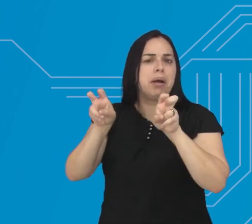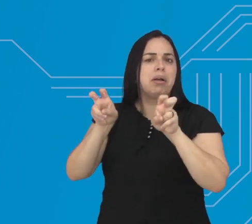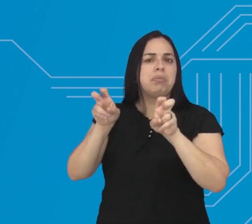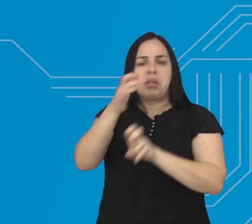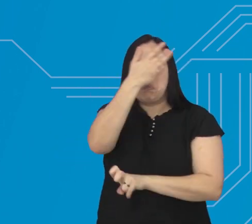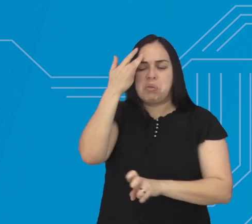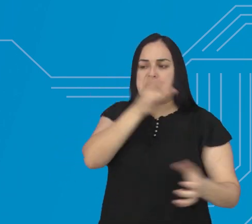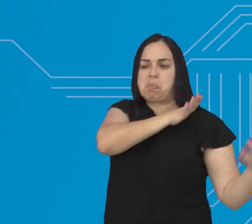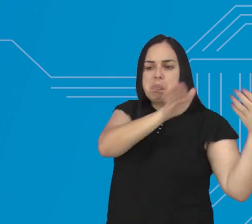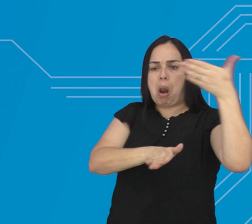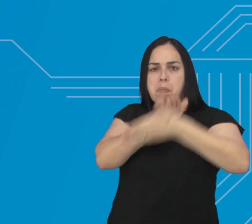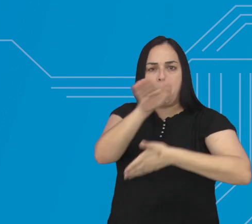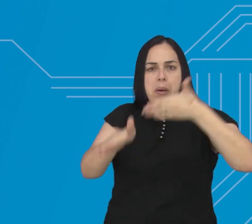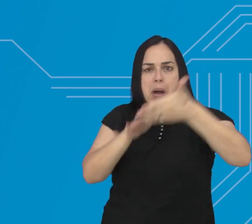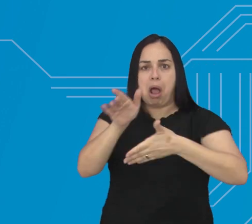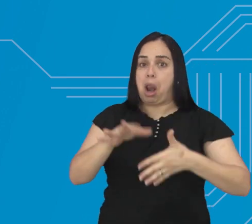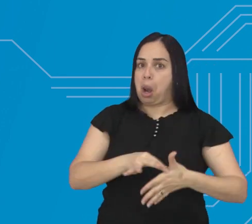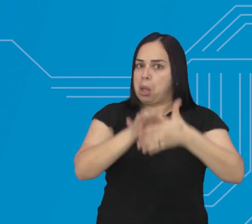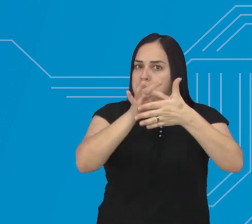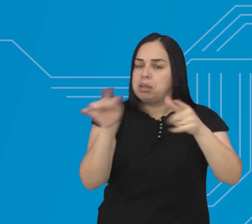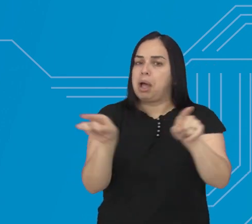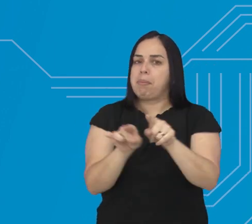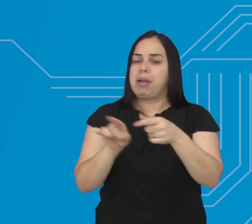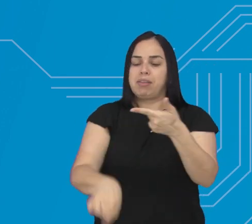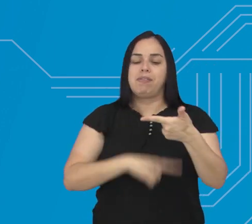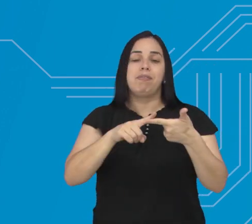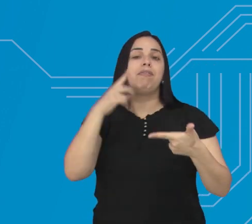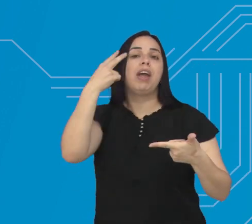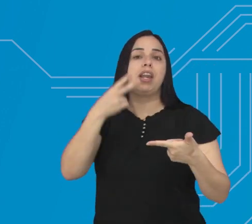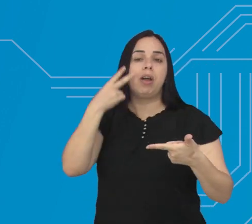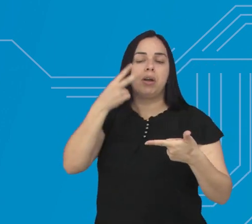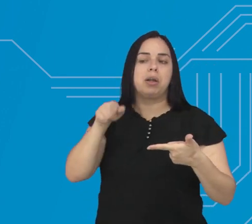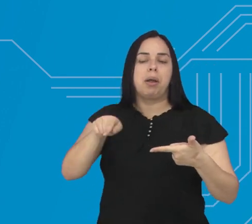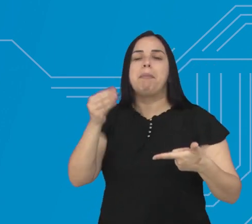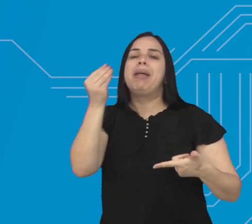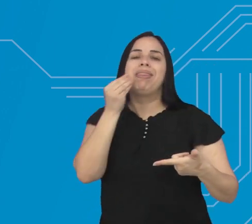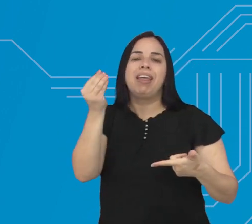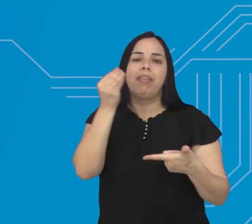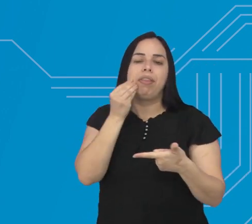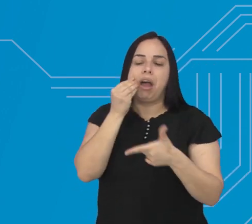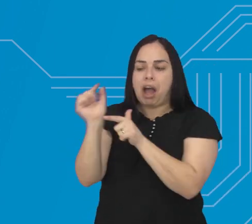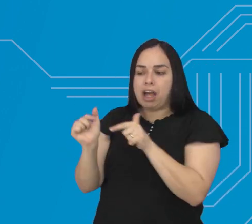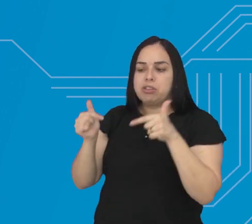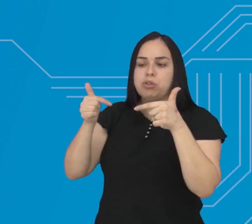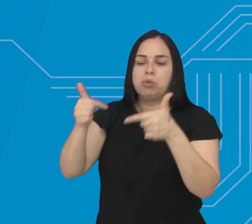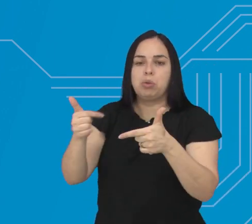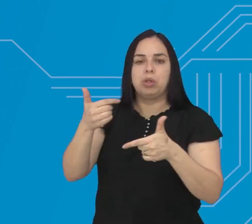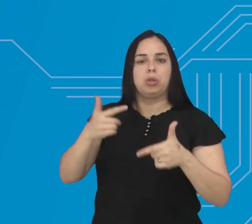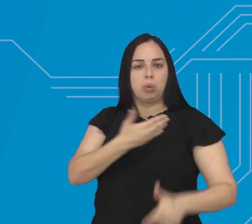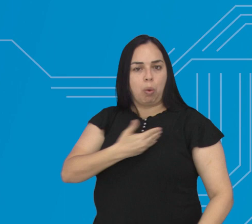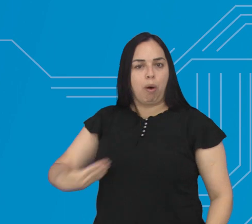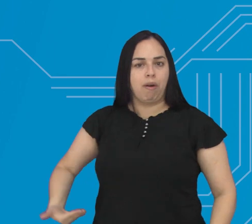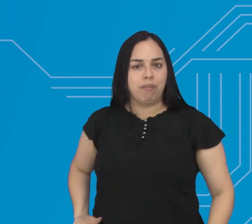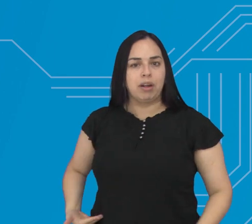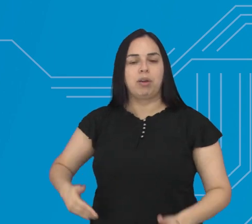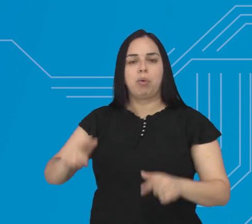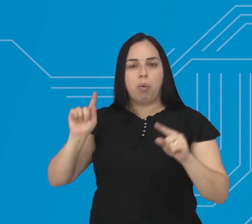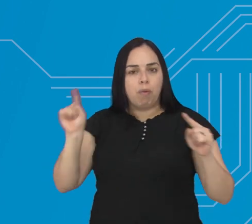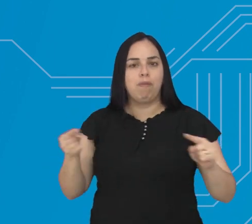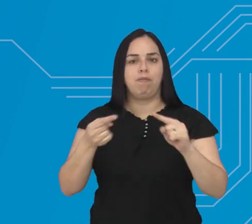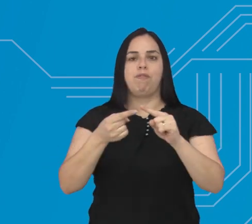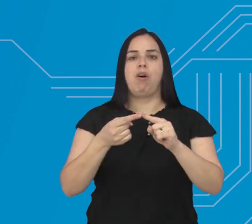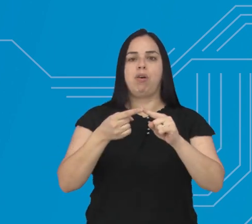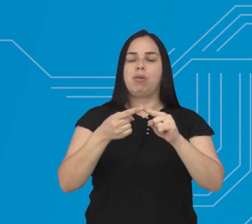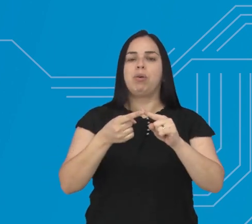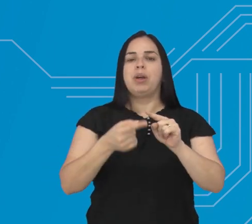mobilizou diversas entidades e órgãos públicos, além de vereadores na busca de ações e políticas públicas com foco